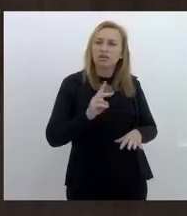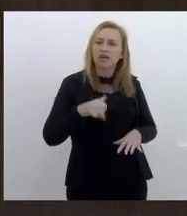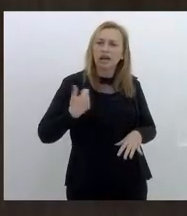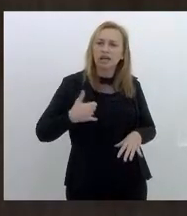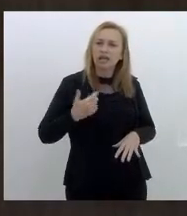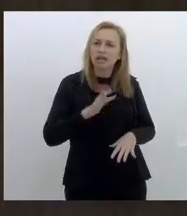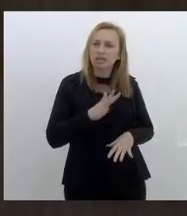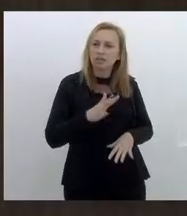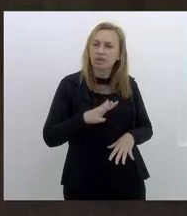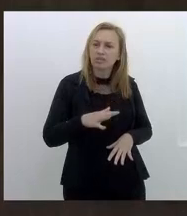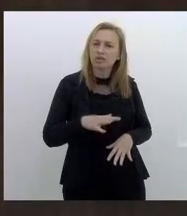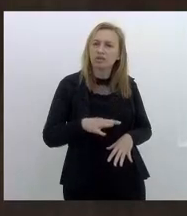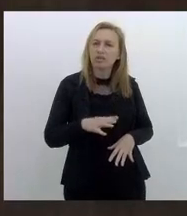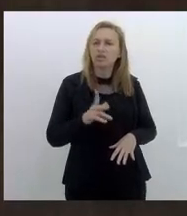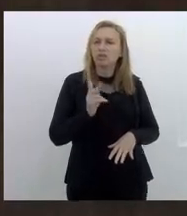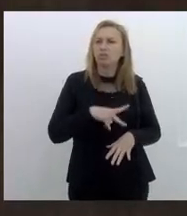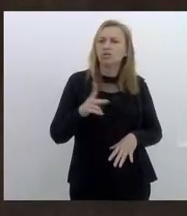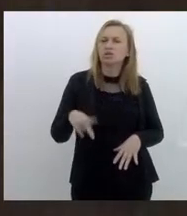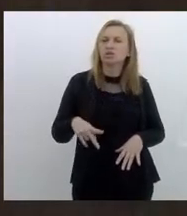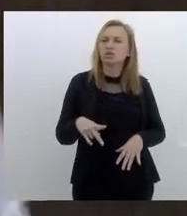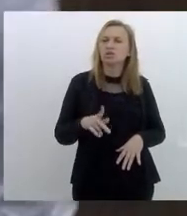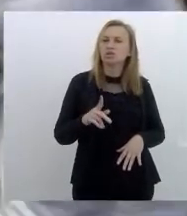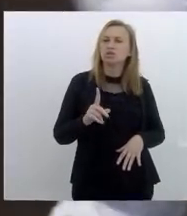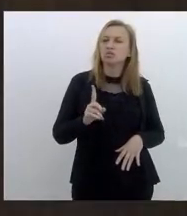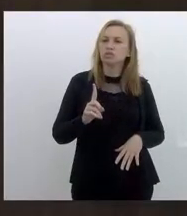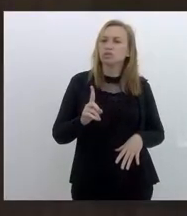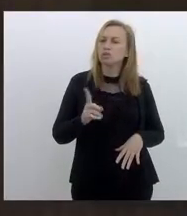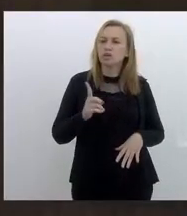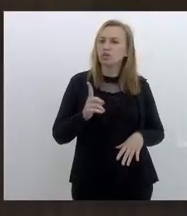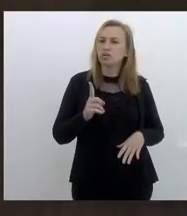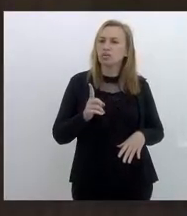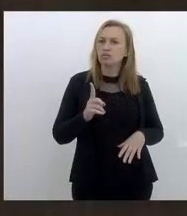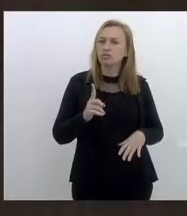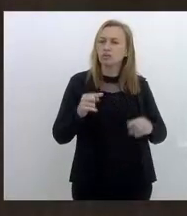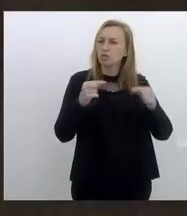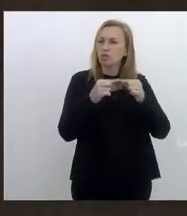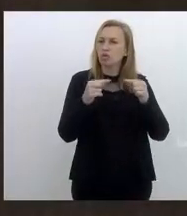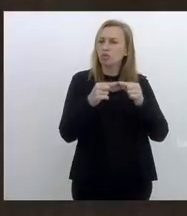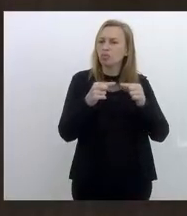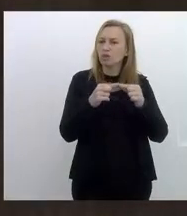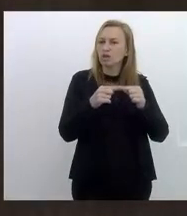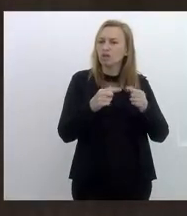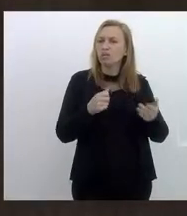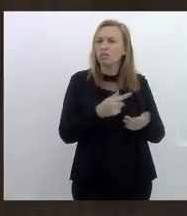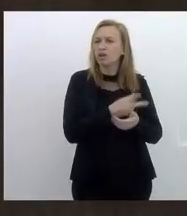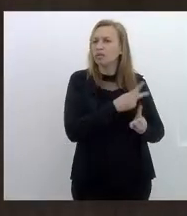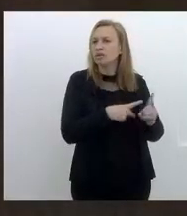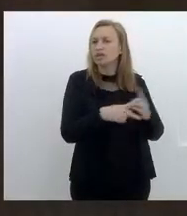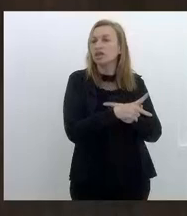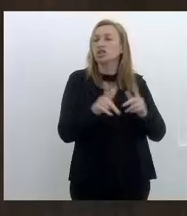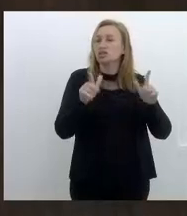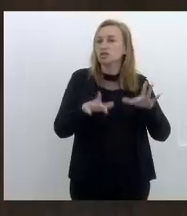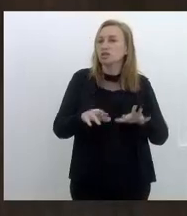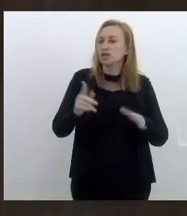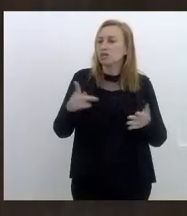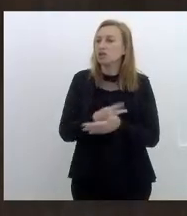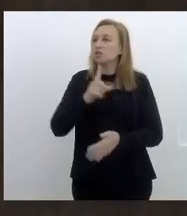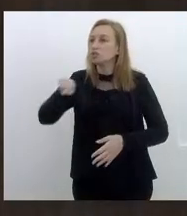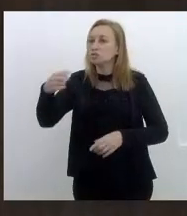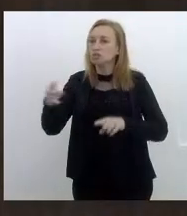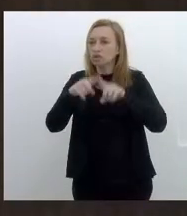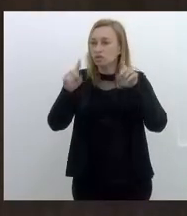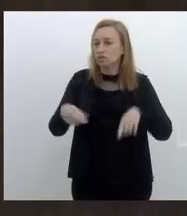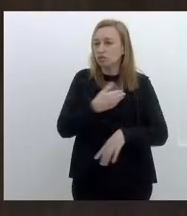mínima de contribuição dos professores não Não batem com somatório mínimo diferente do que acontece com os demais servidores